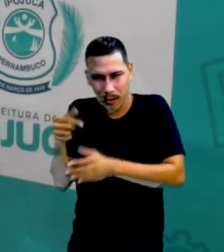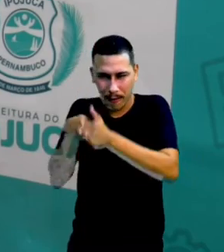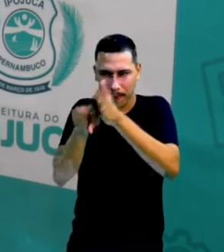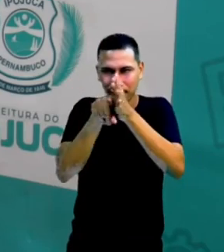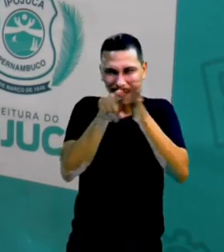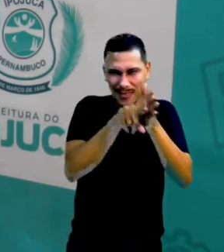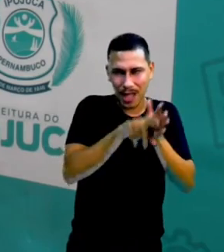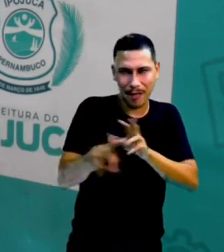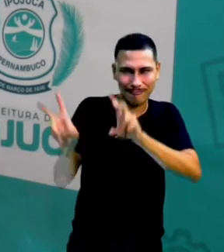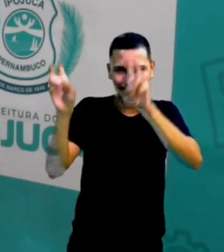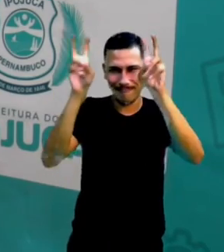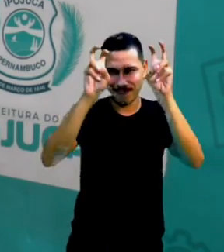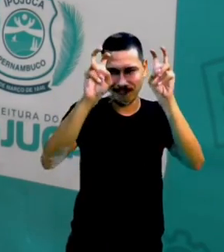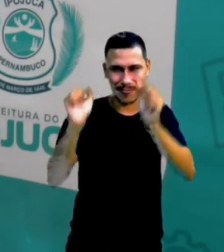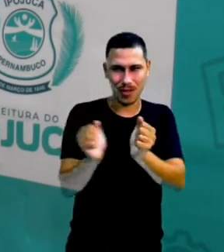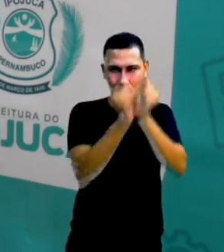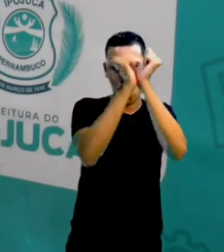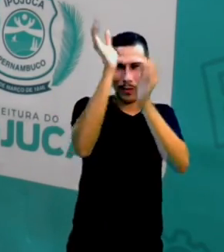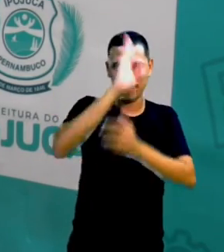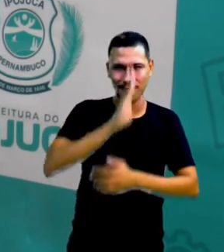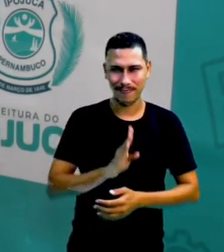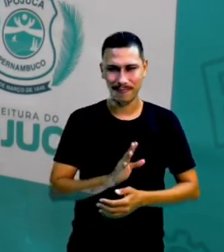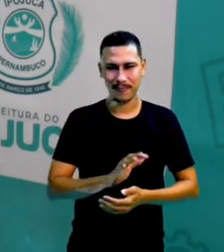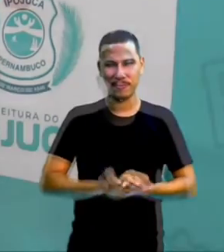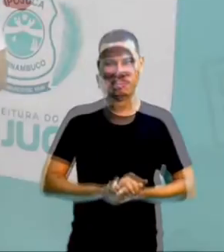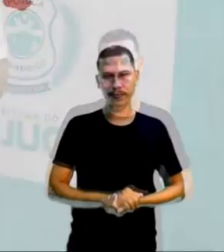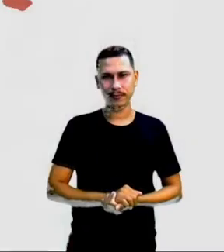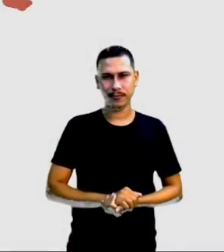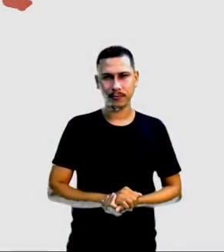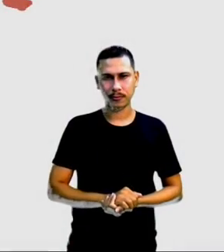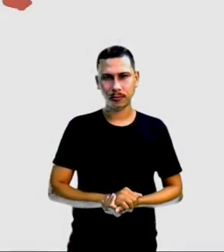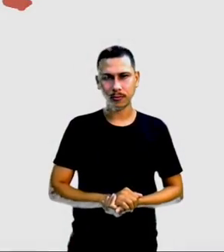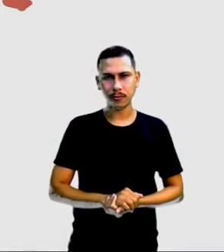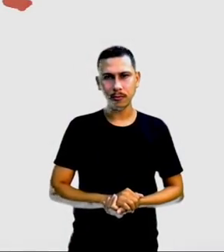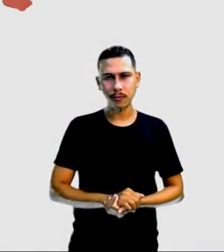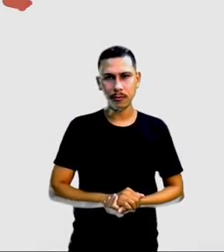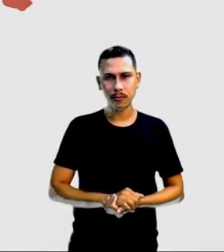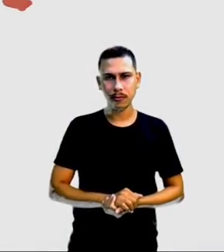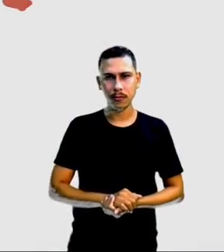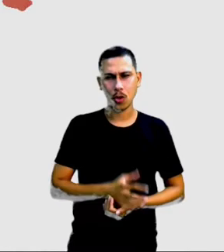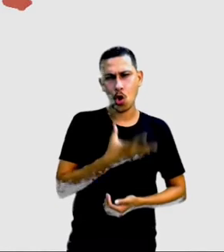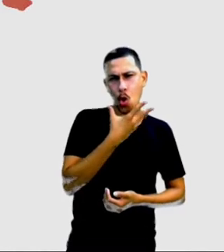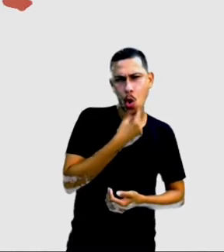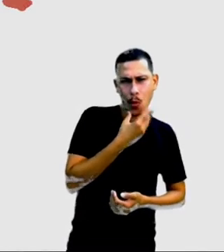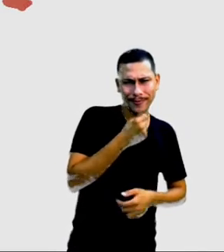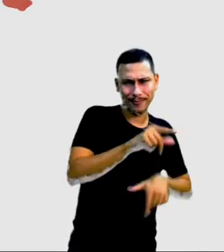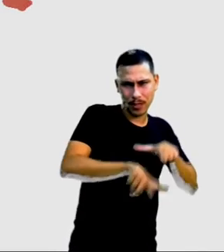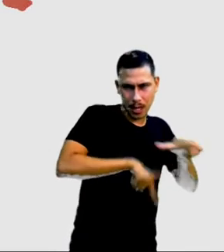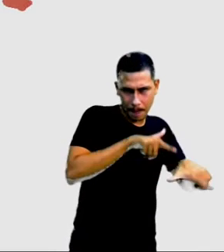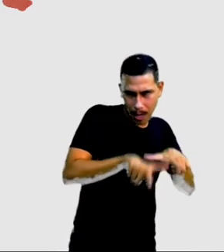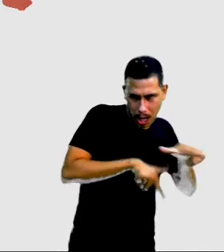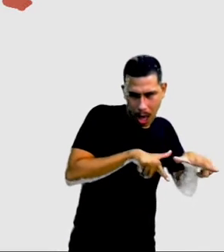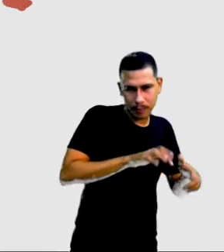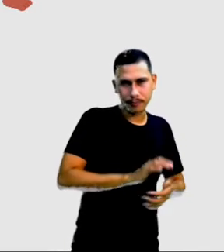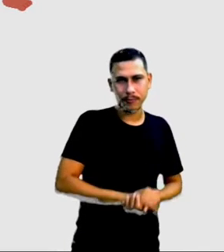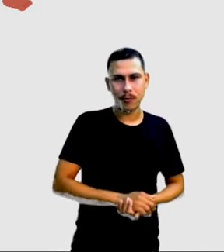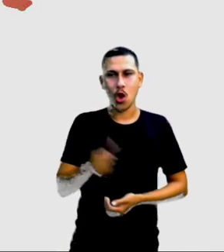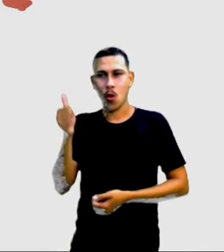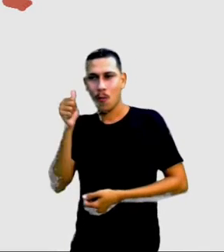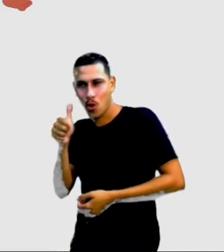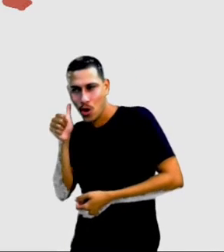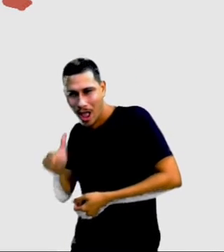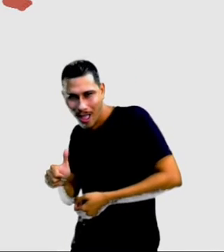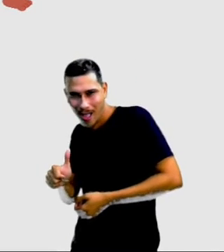pesquisarem diante dessa temática. Com a saída dos homens para trabalhar, as mulheres têm que assumir as